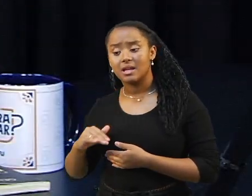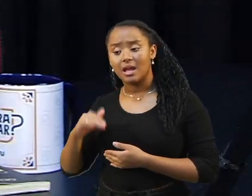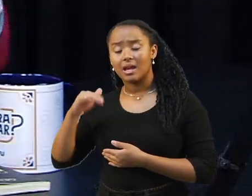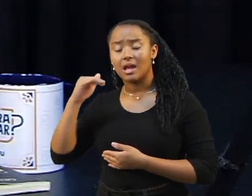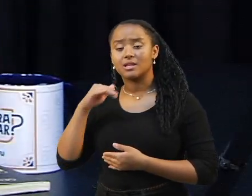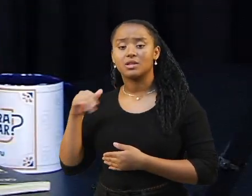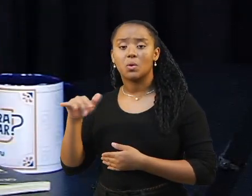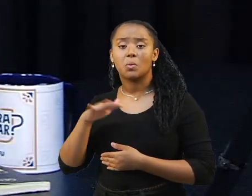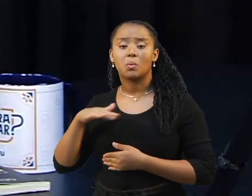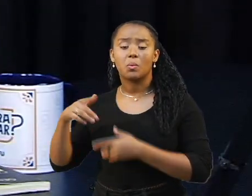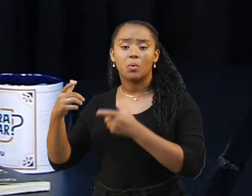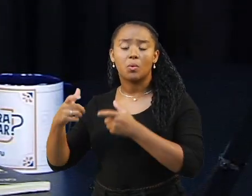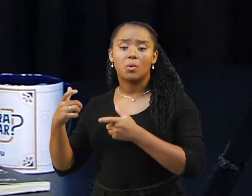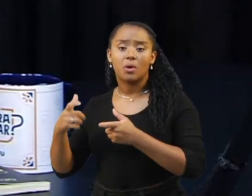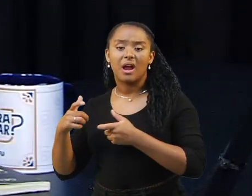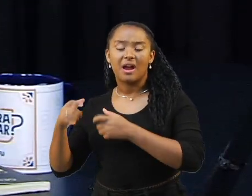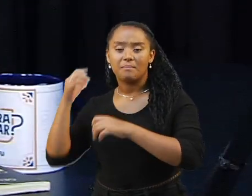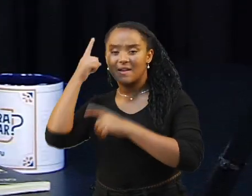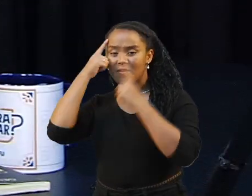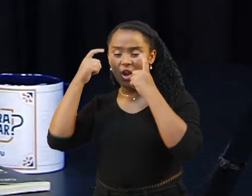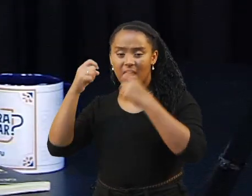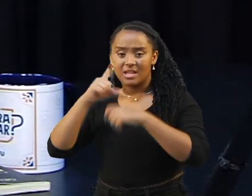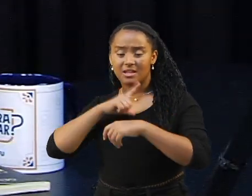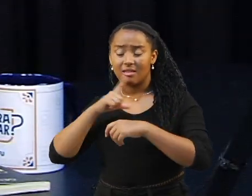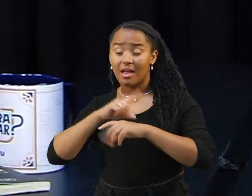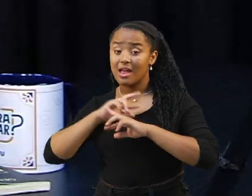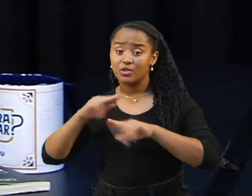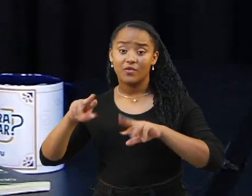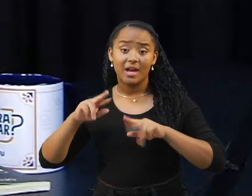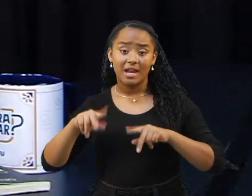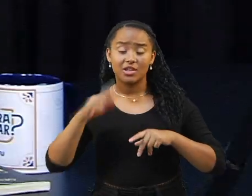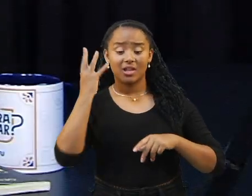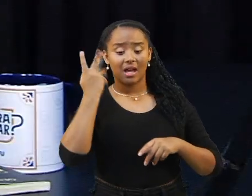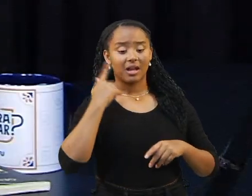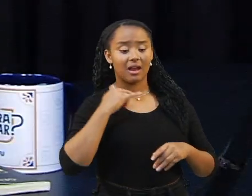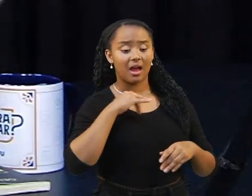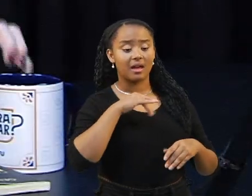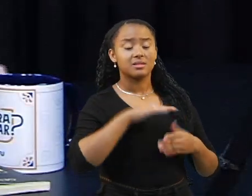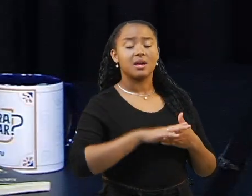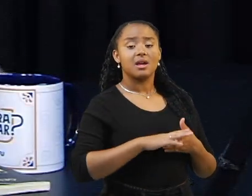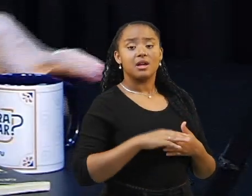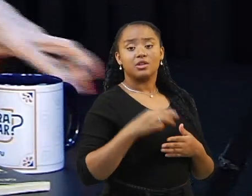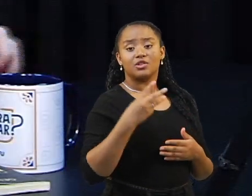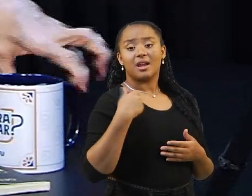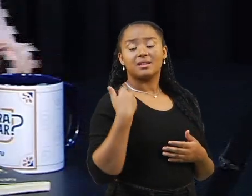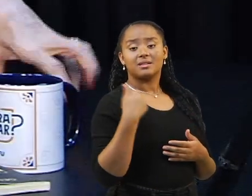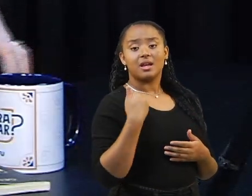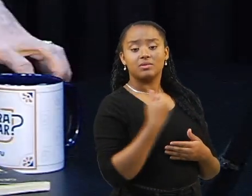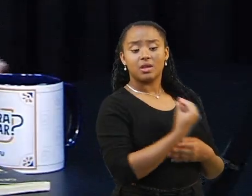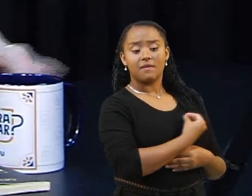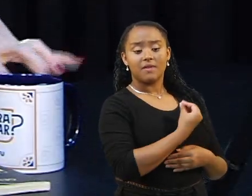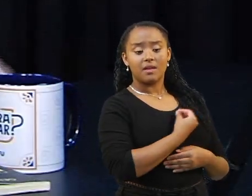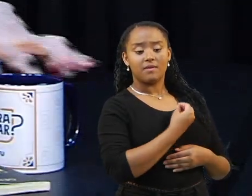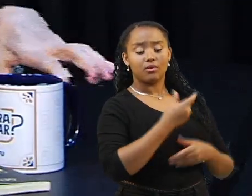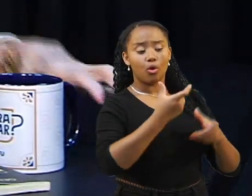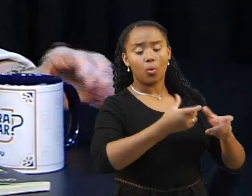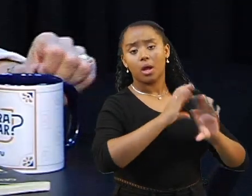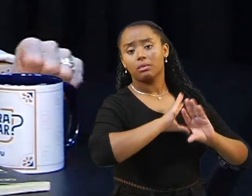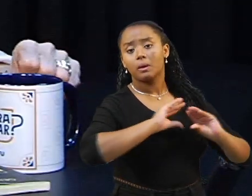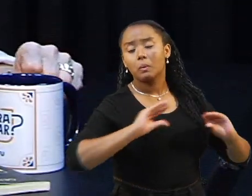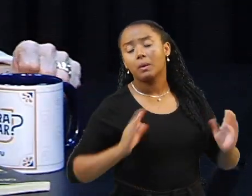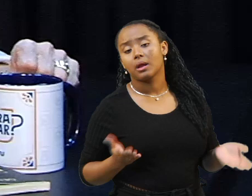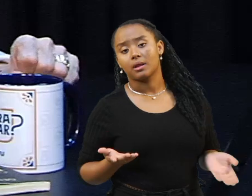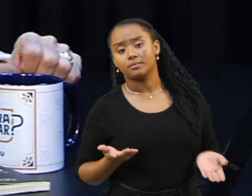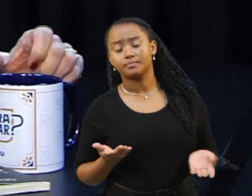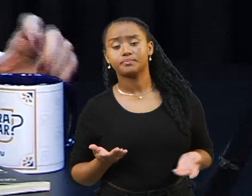diferentes. E assim vai. Então, eu acredito que a gente, na extensão, você consegue experienciar e